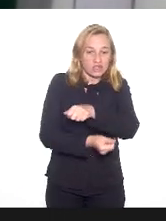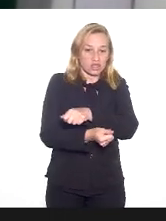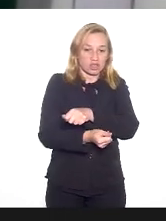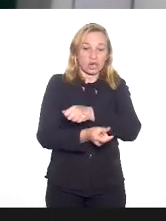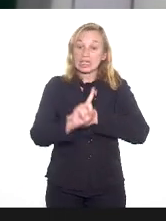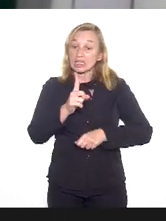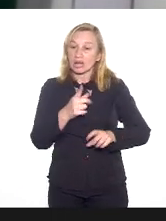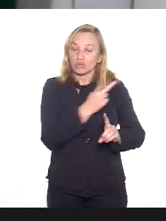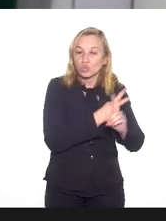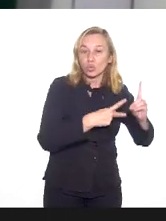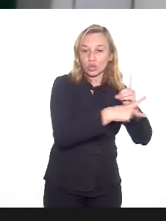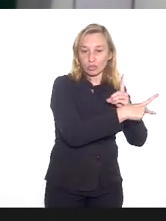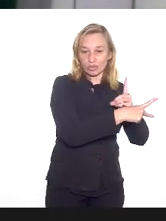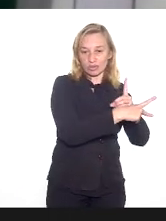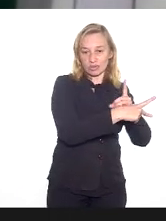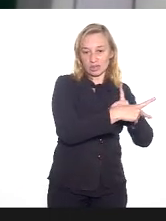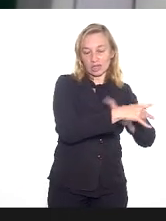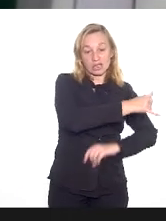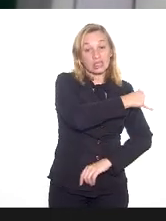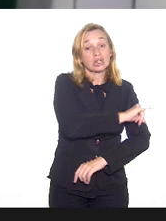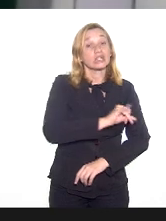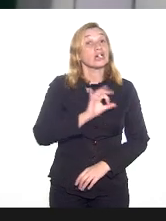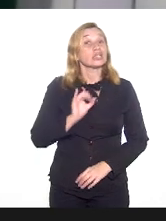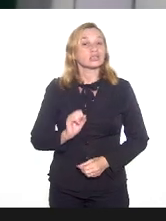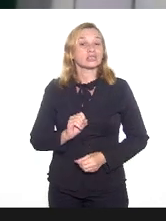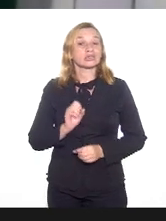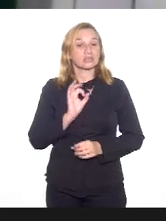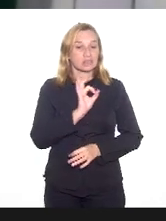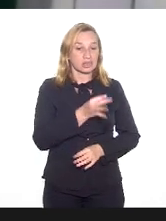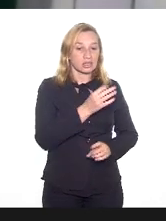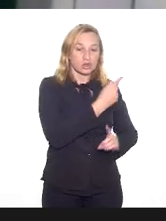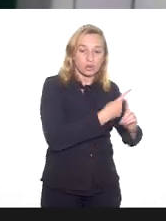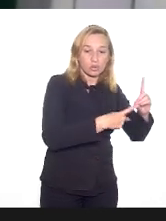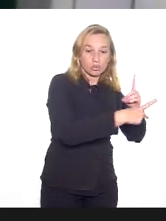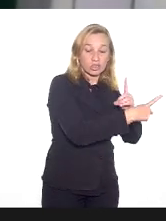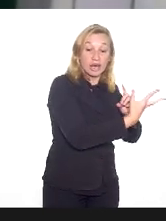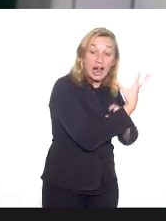Rio Previdência, né? Inclusive com o Rio Previdência